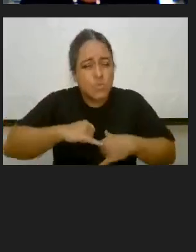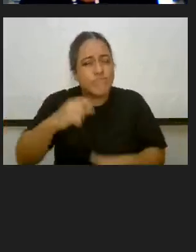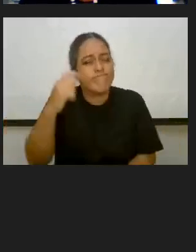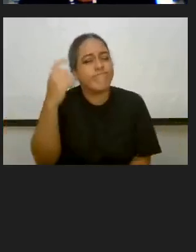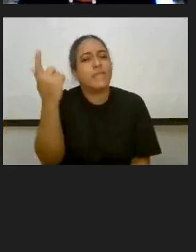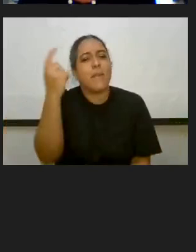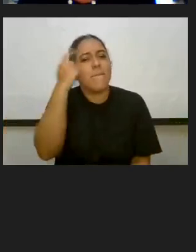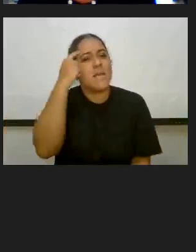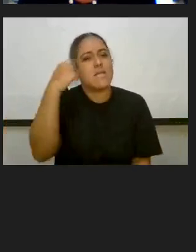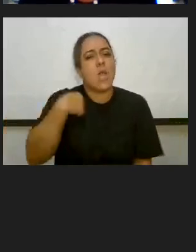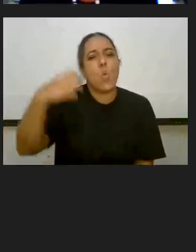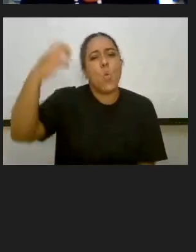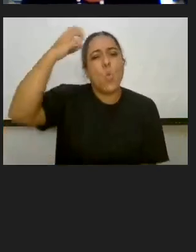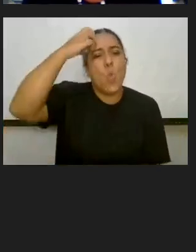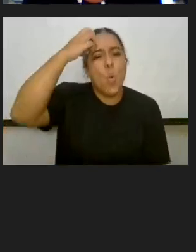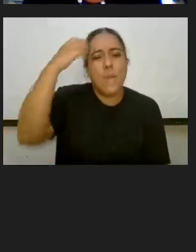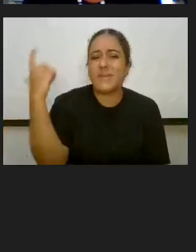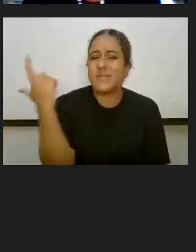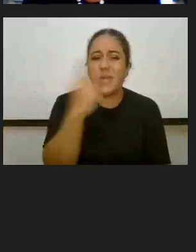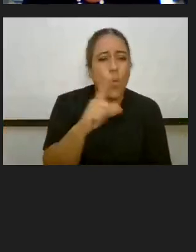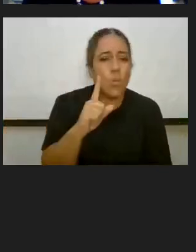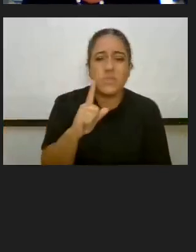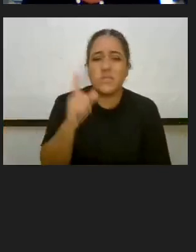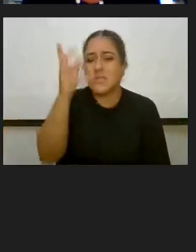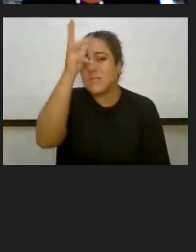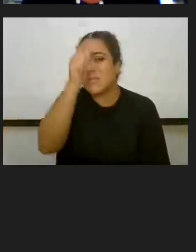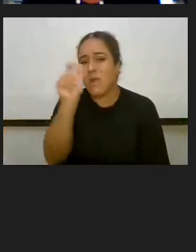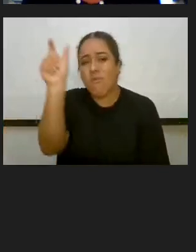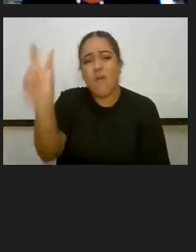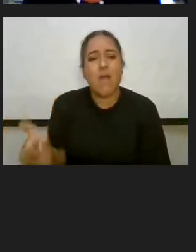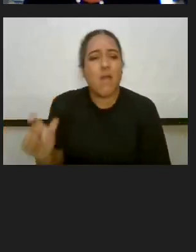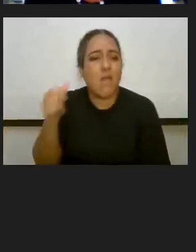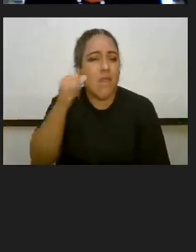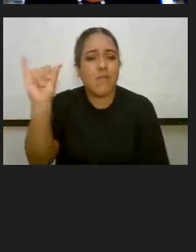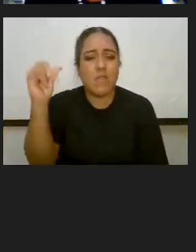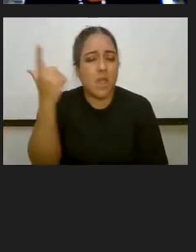culpados porque não conseguiram prever e evitar.